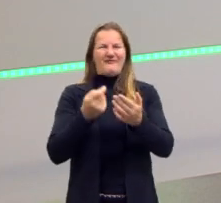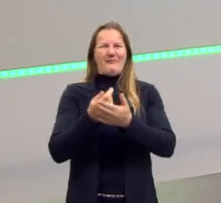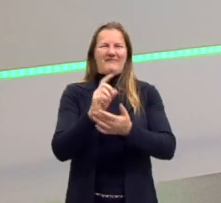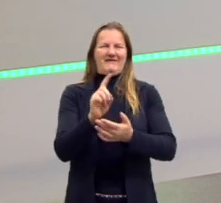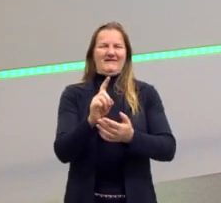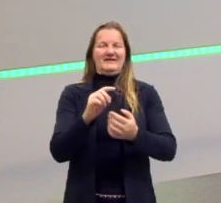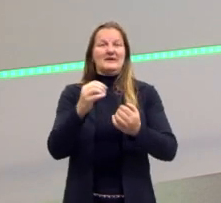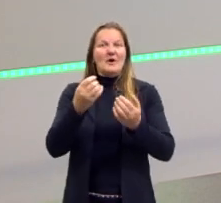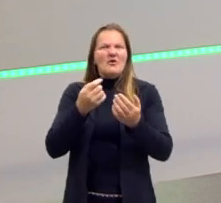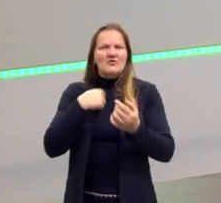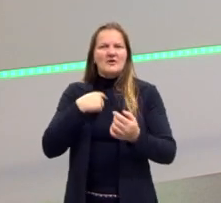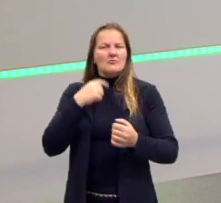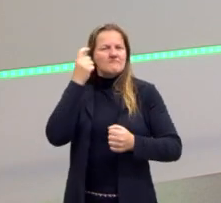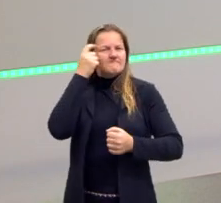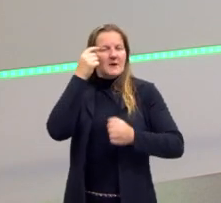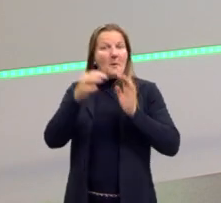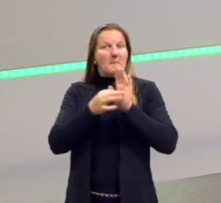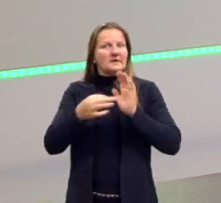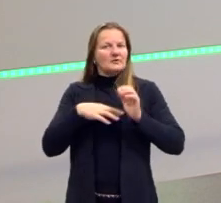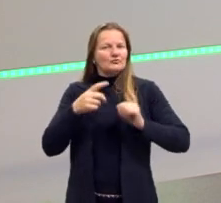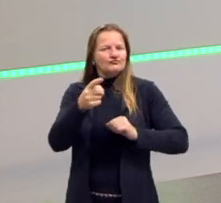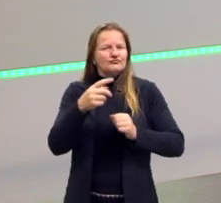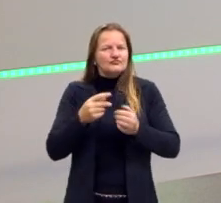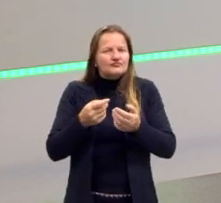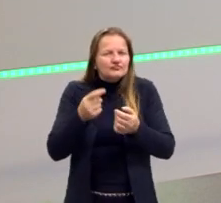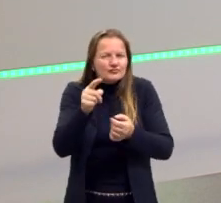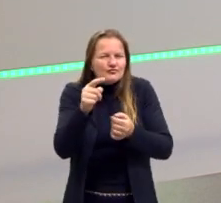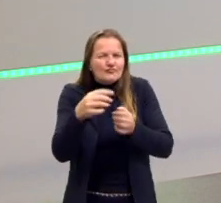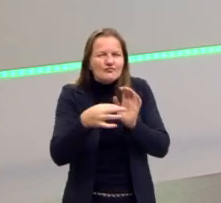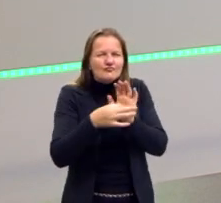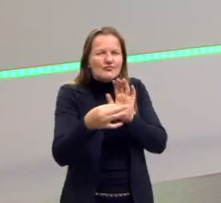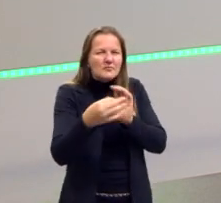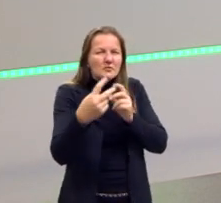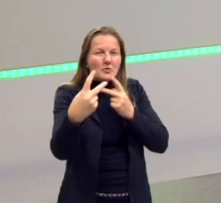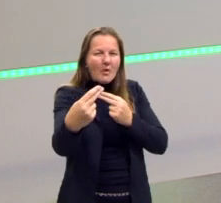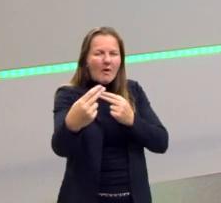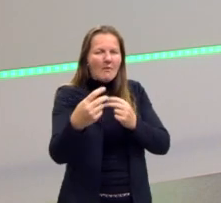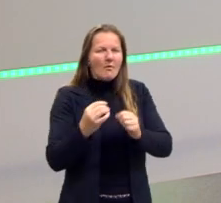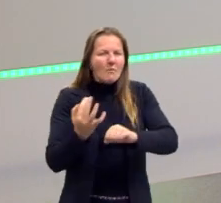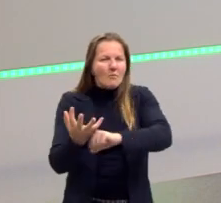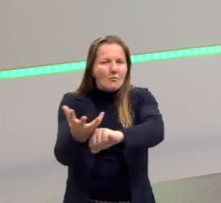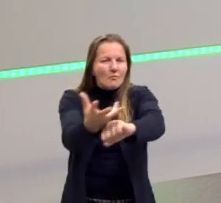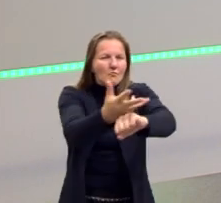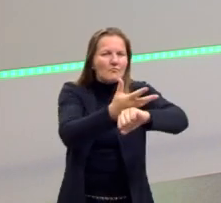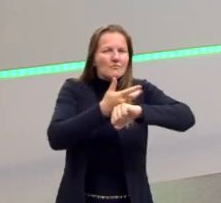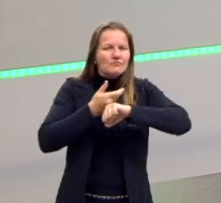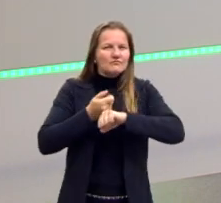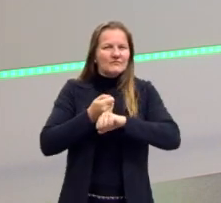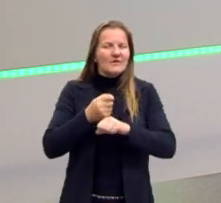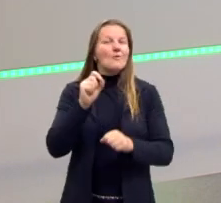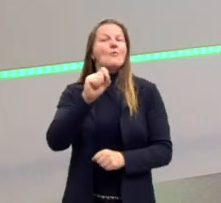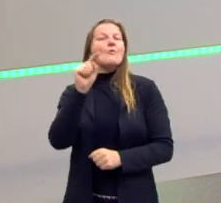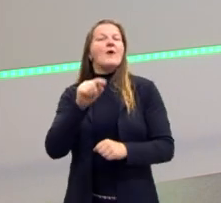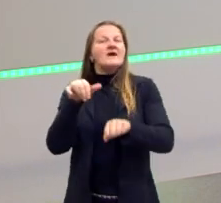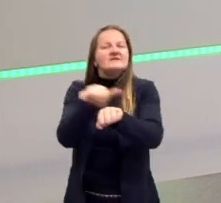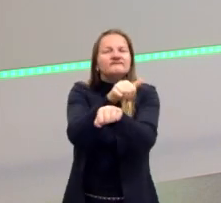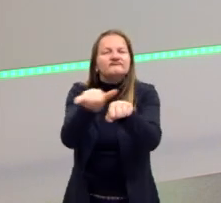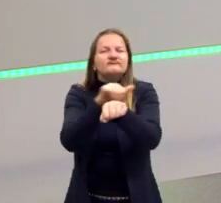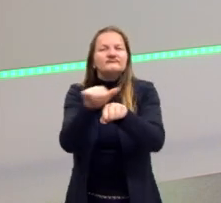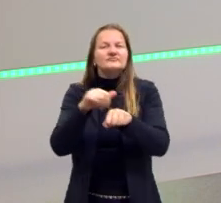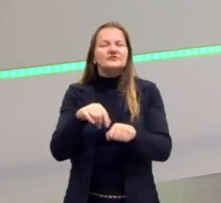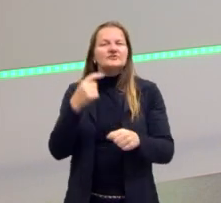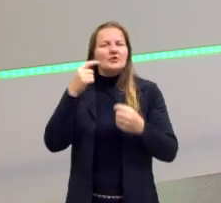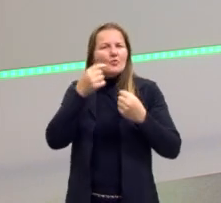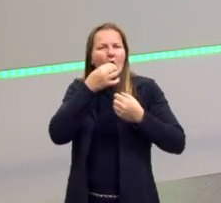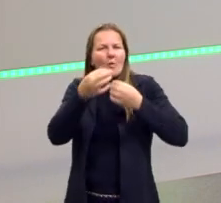pessoa daquilo que a gente quer como a gente faz para convencer o outro quais estratégias